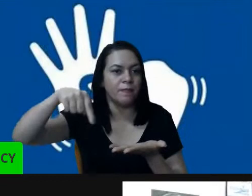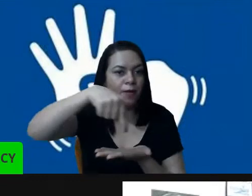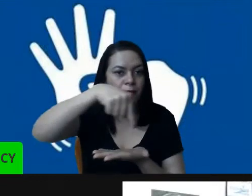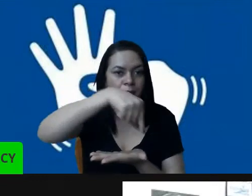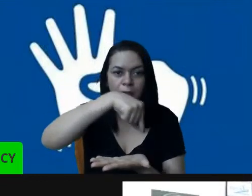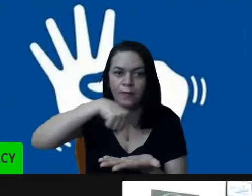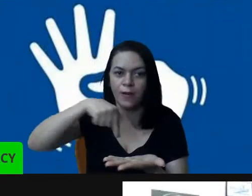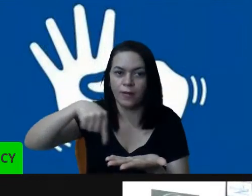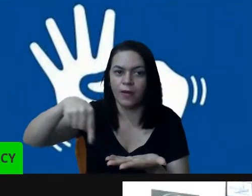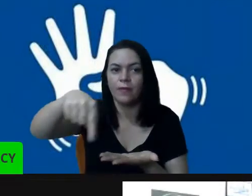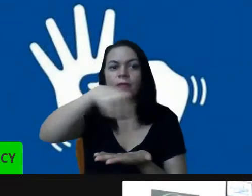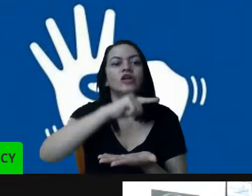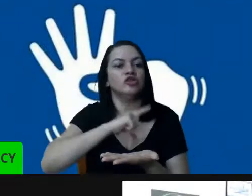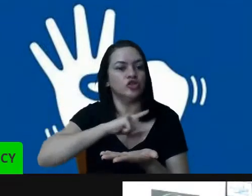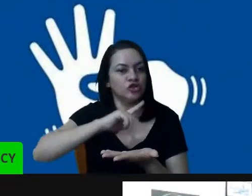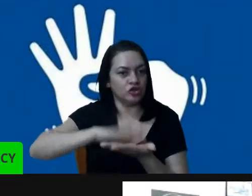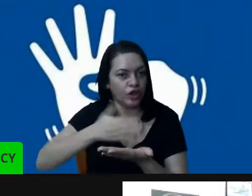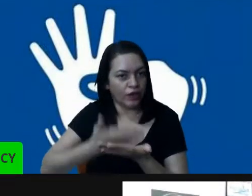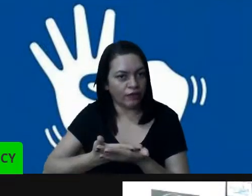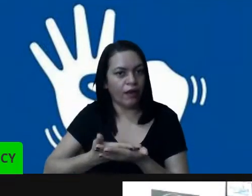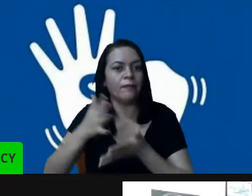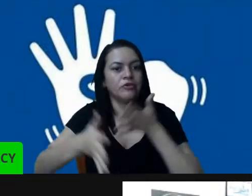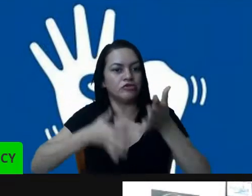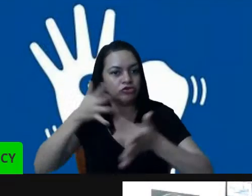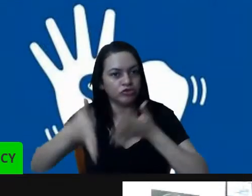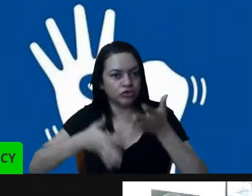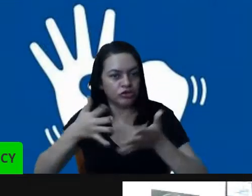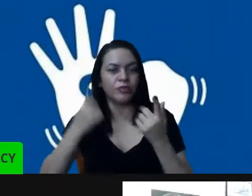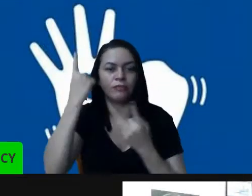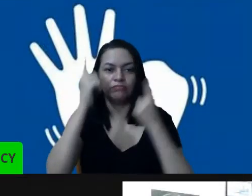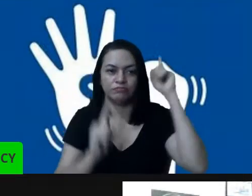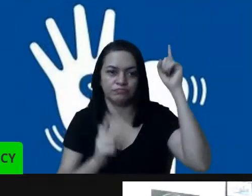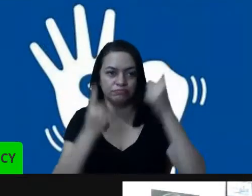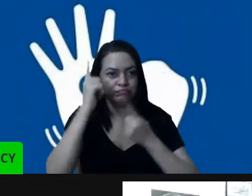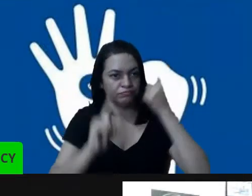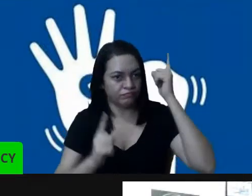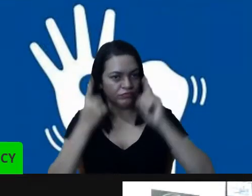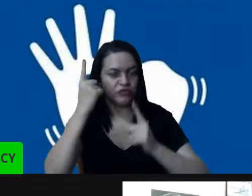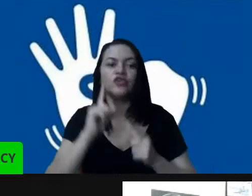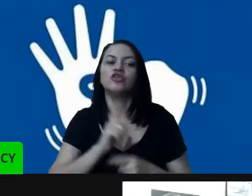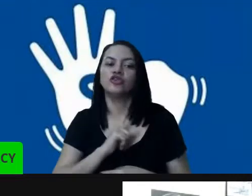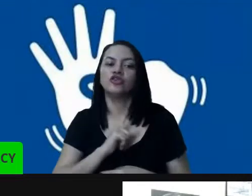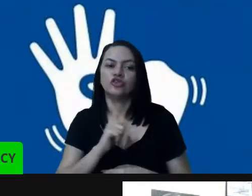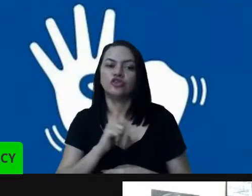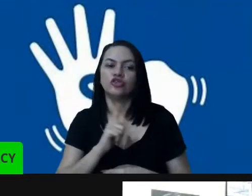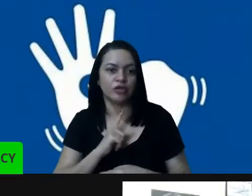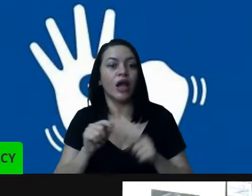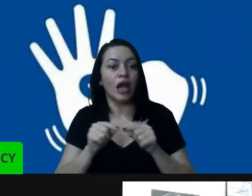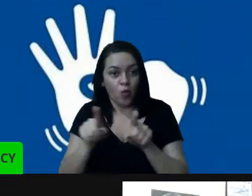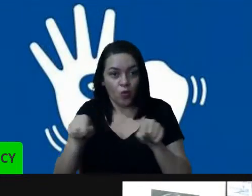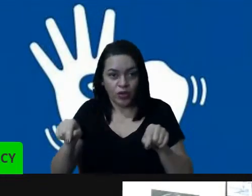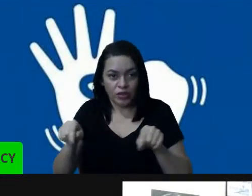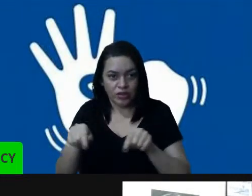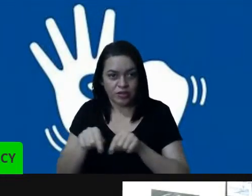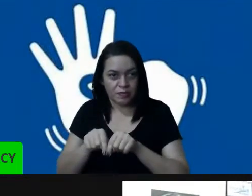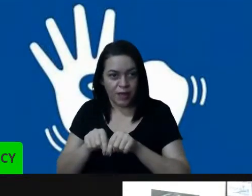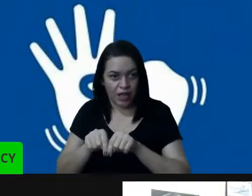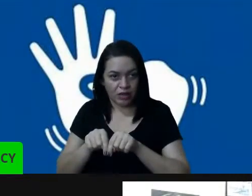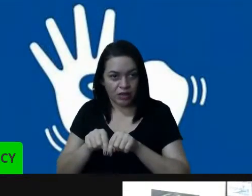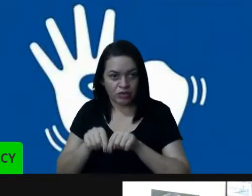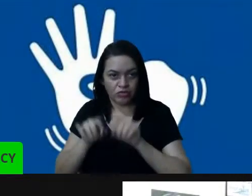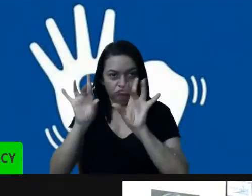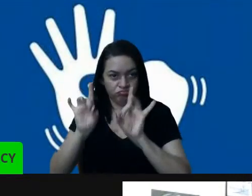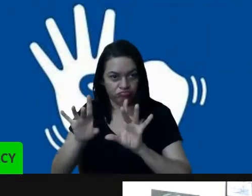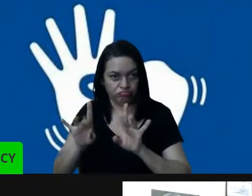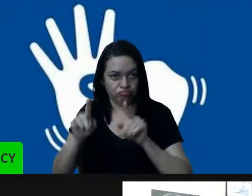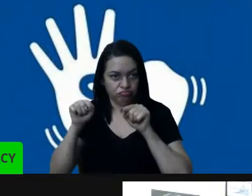Libras em todos os shows carnavalescos, nos palcos, né? E espaço preferencial, entre outros. Isso já é uma lei que está sendo